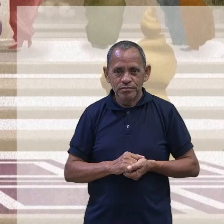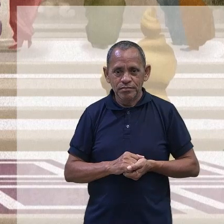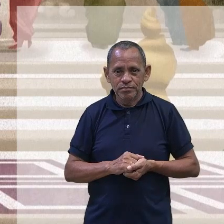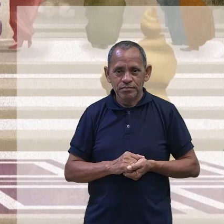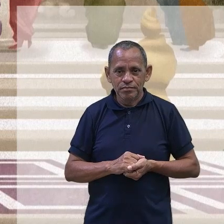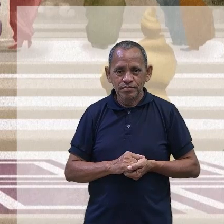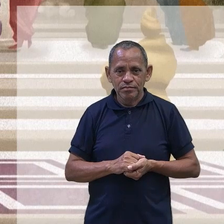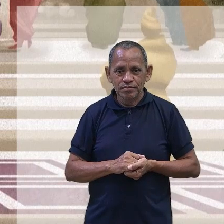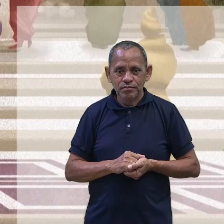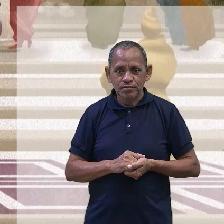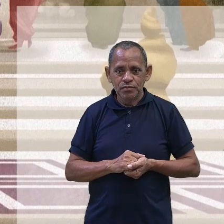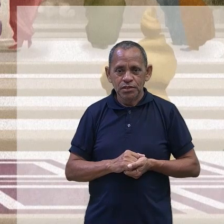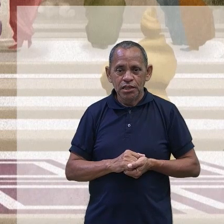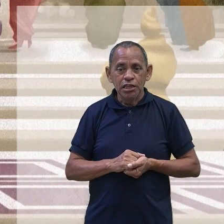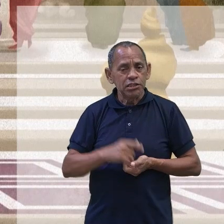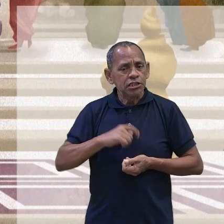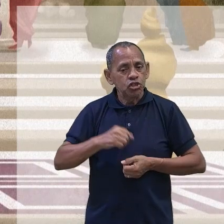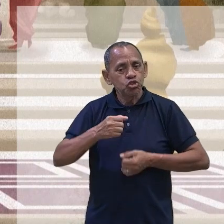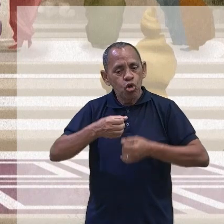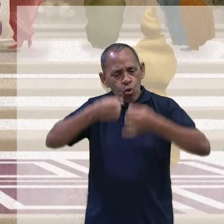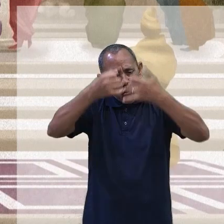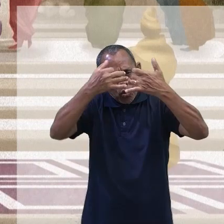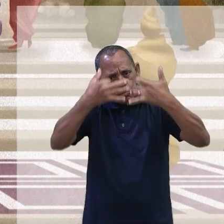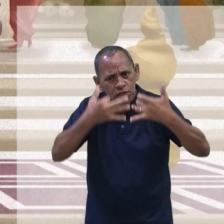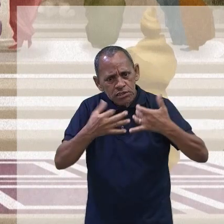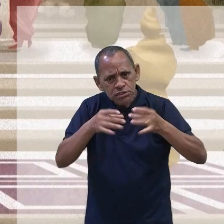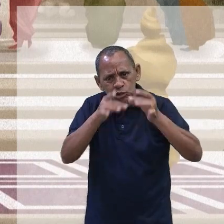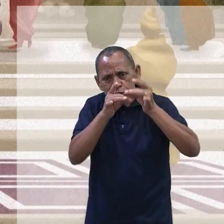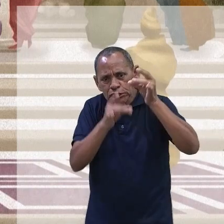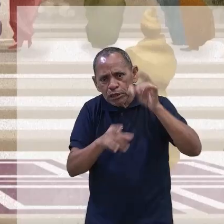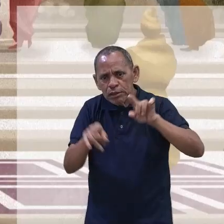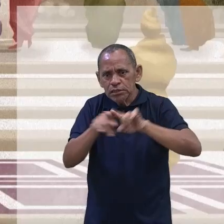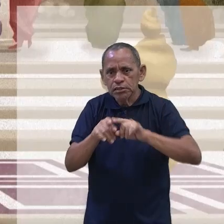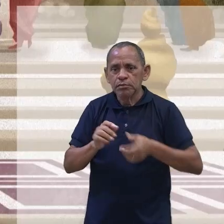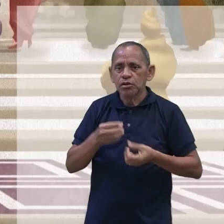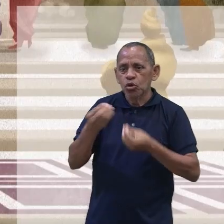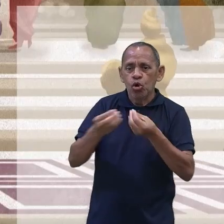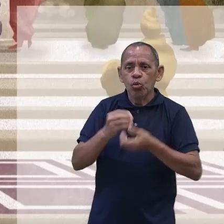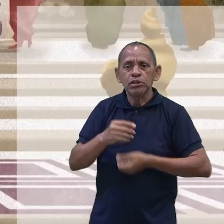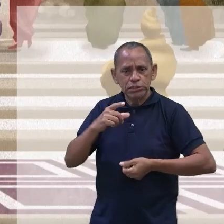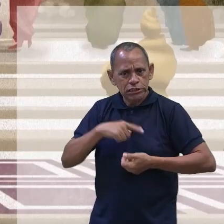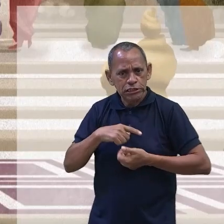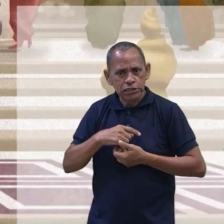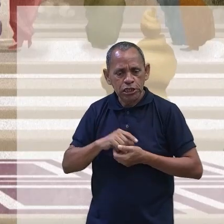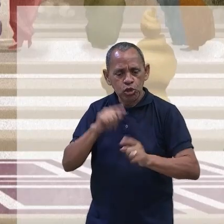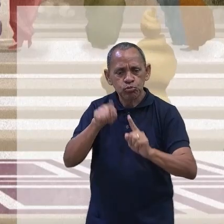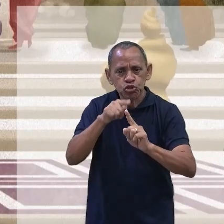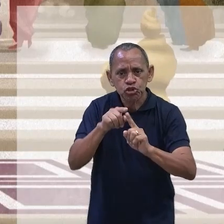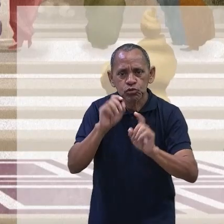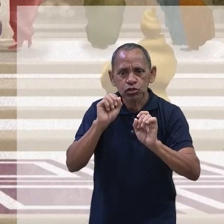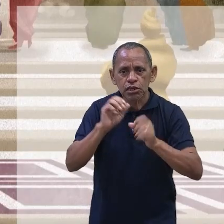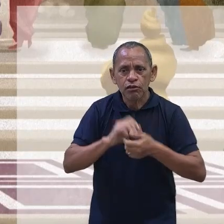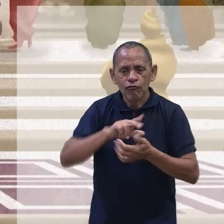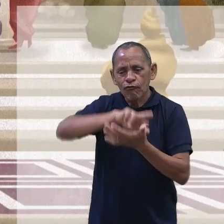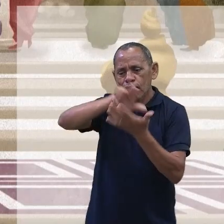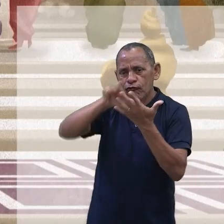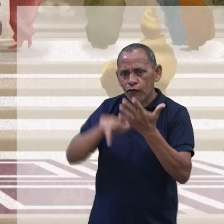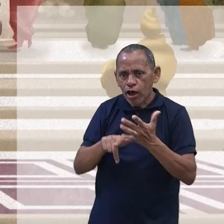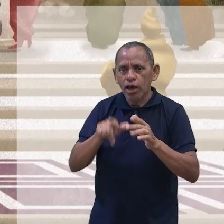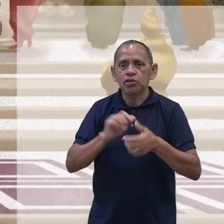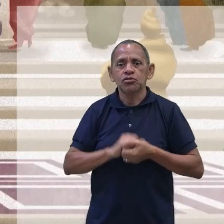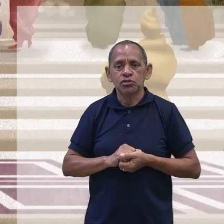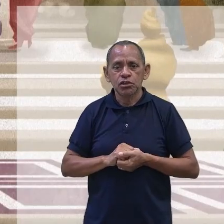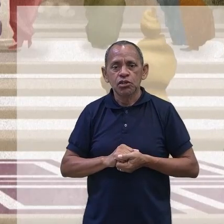Resta só o relato sobre a via que é. Há sinais nela, muitos, vários, de